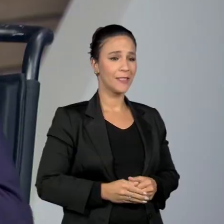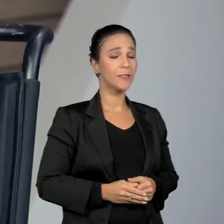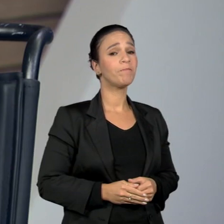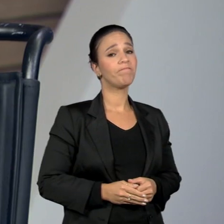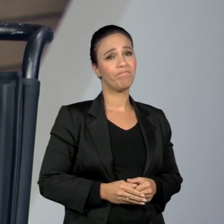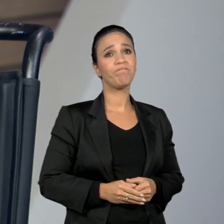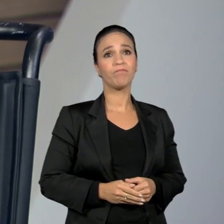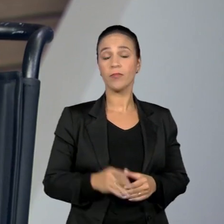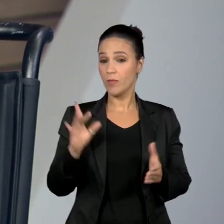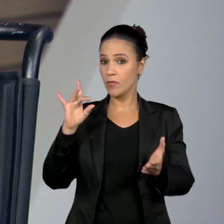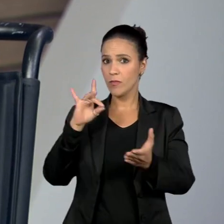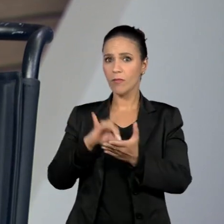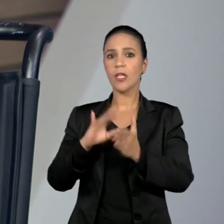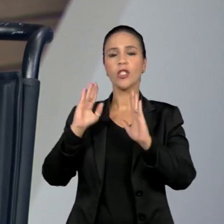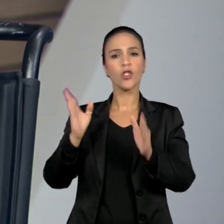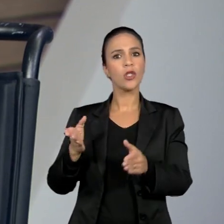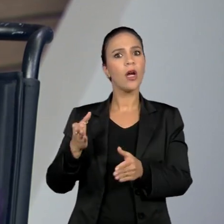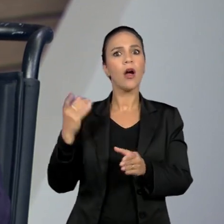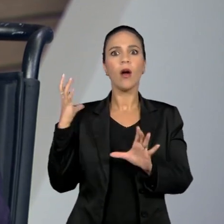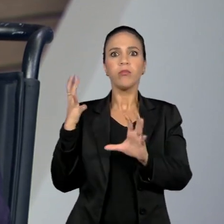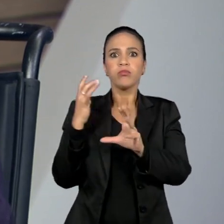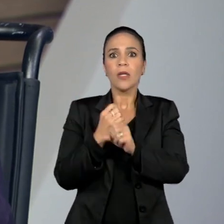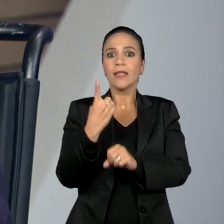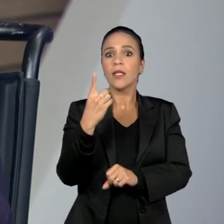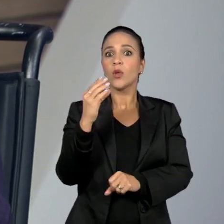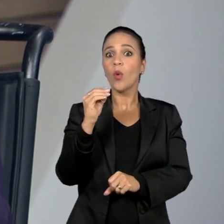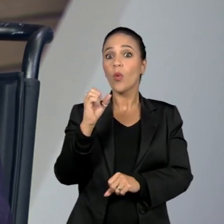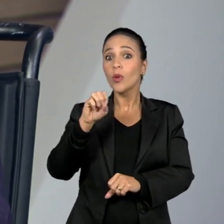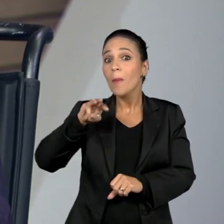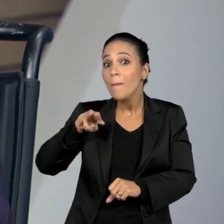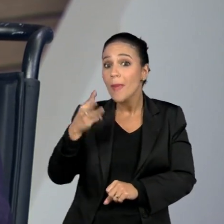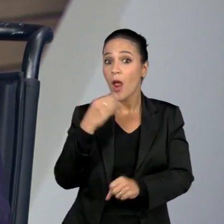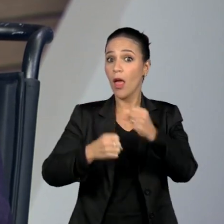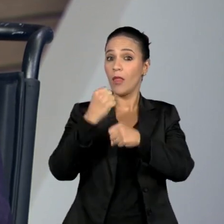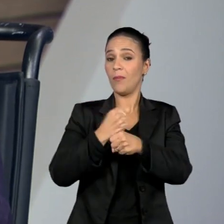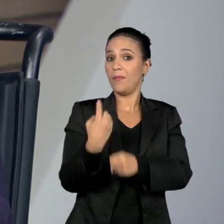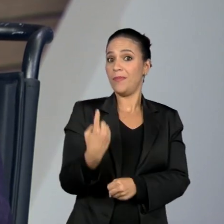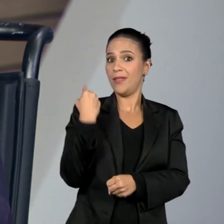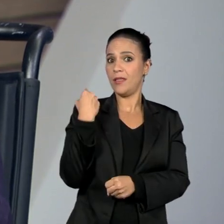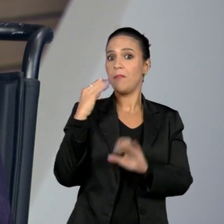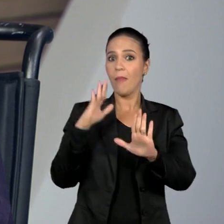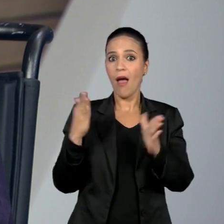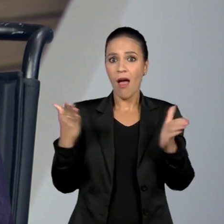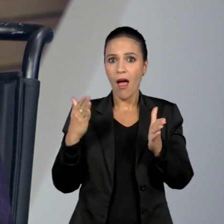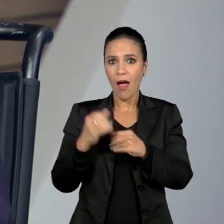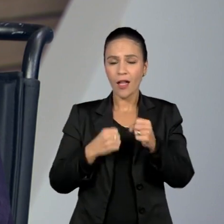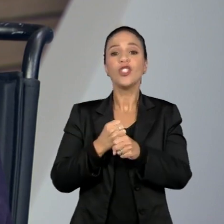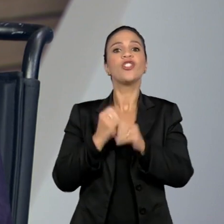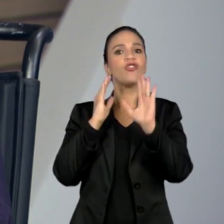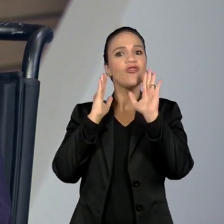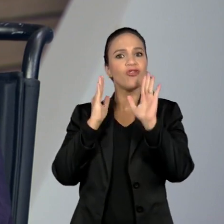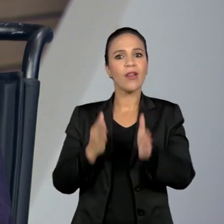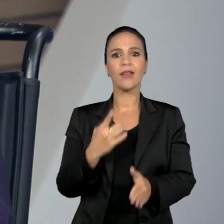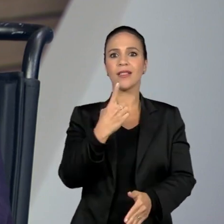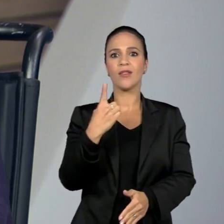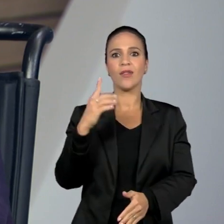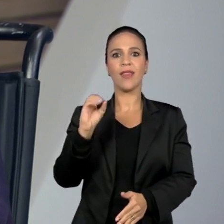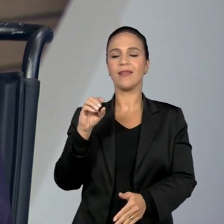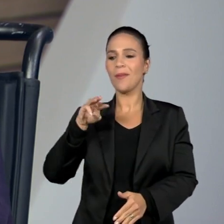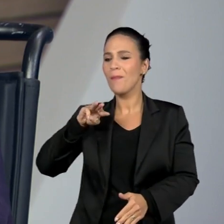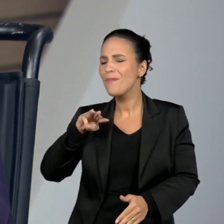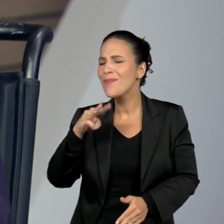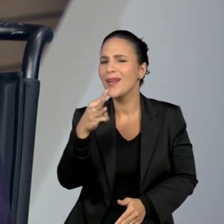do ABC, Júlia Bertino Moreira, e Serena Sorrente, especialista em migração do Médicos Sem Fronteiras. Obrigada por terem